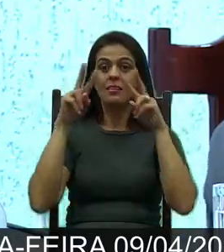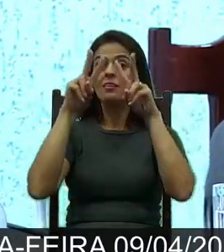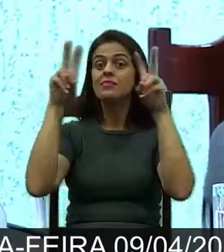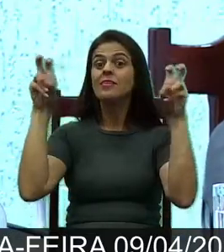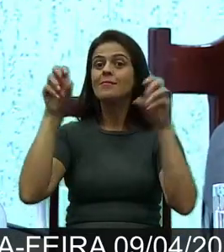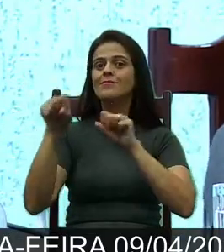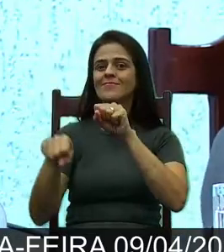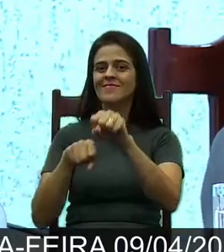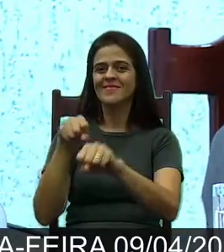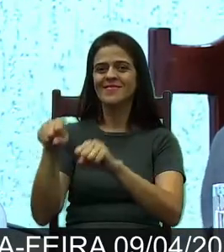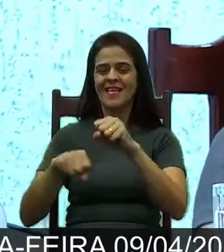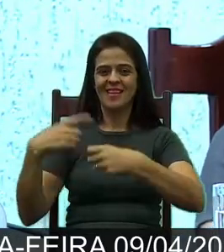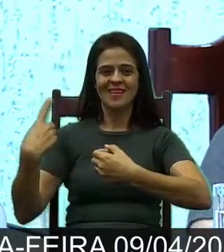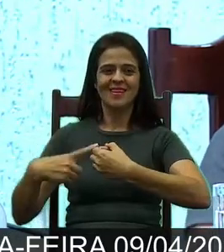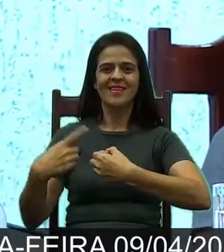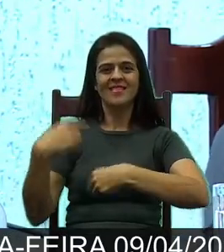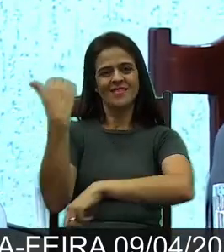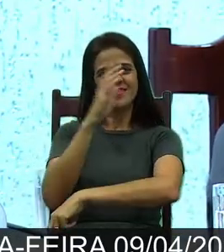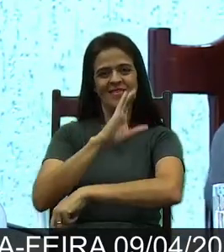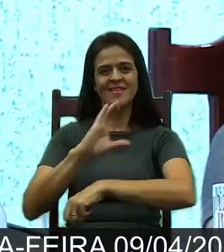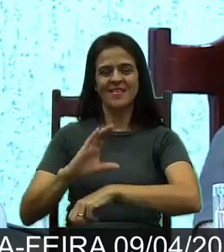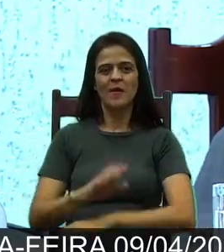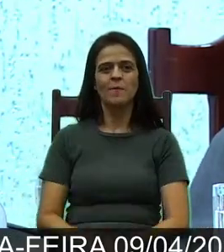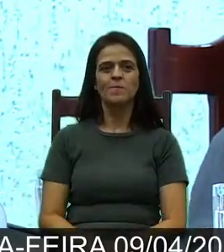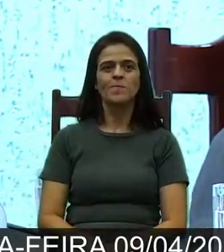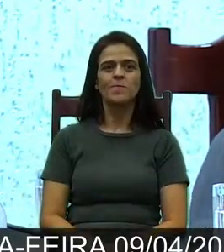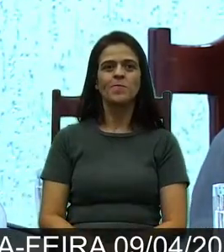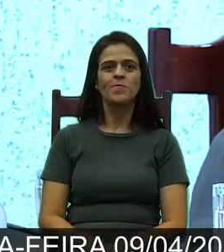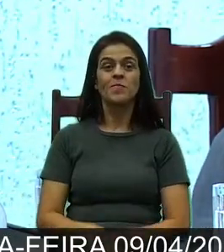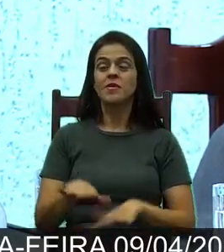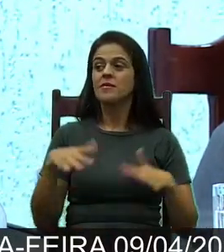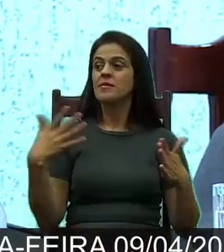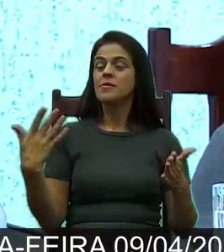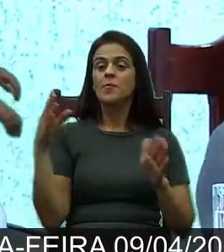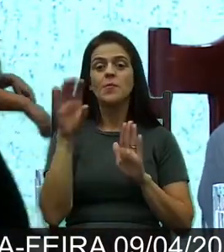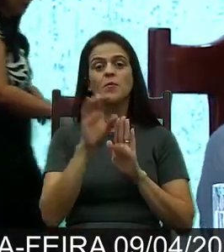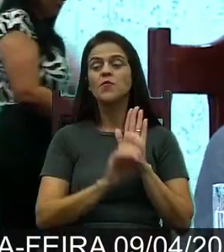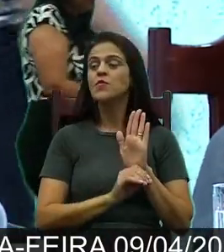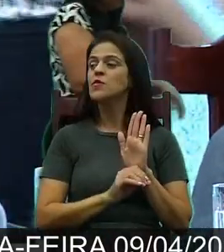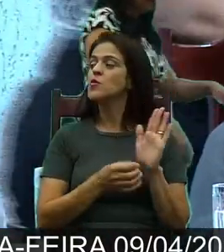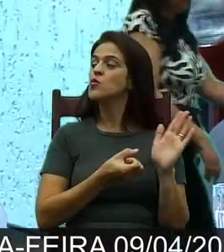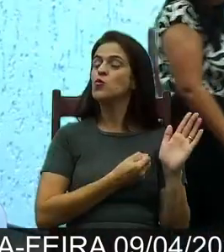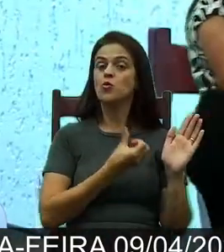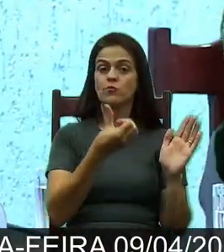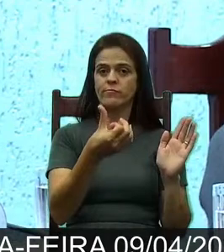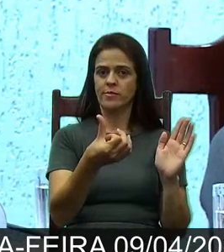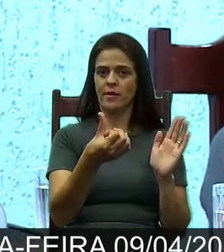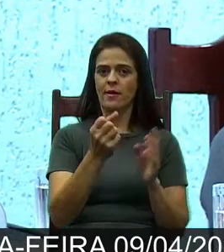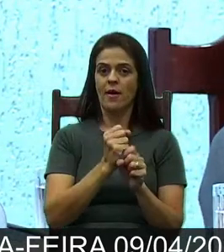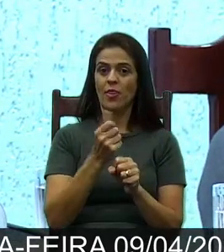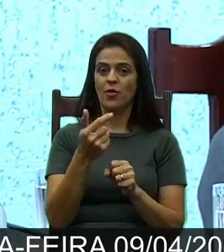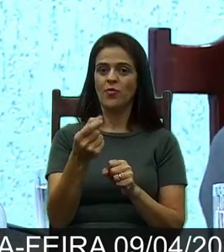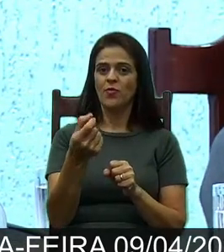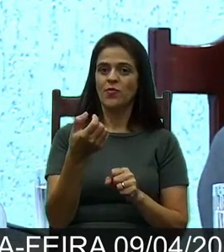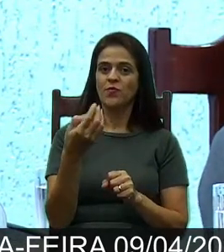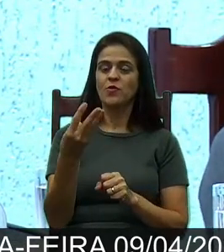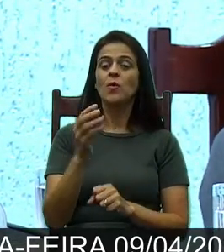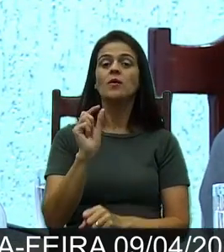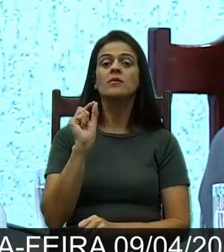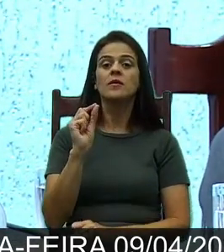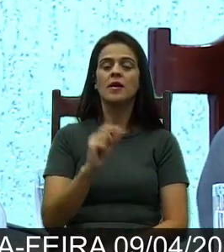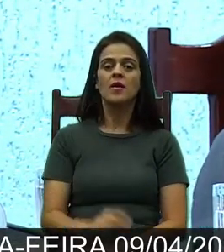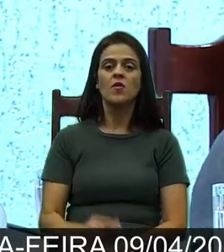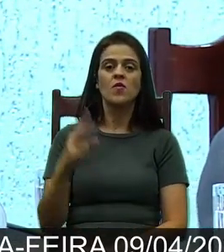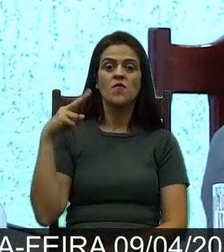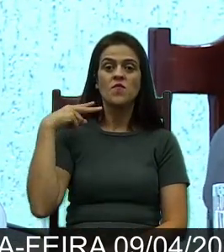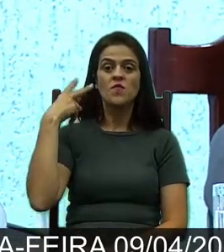de Catalão. Senhor presidente, temos aqui o ofício número 6, 2024, do nobre